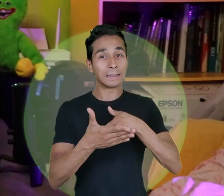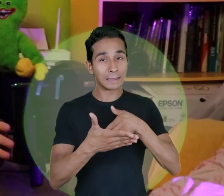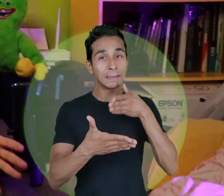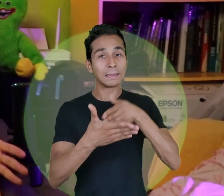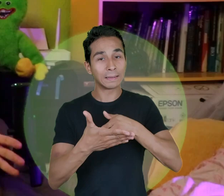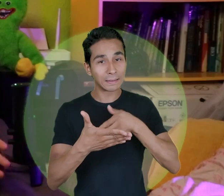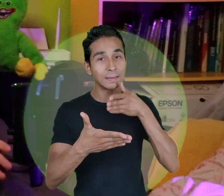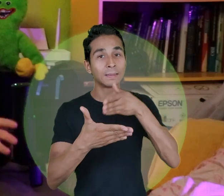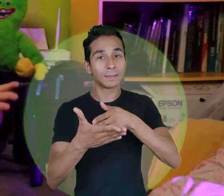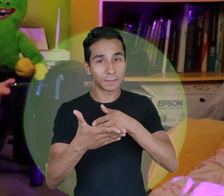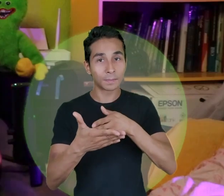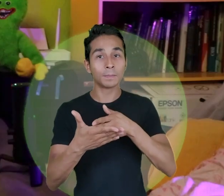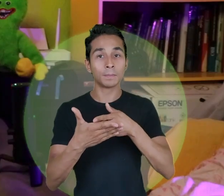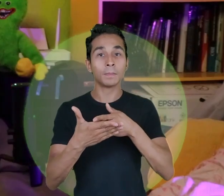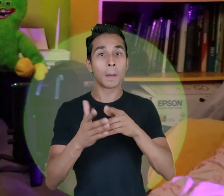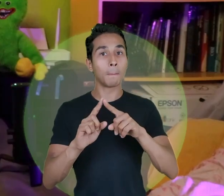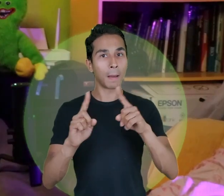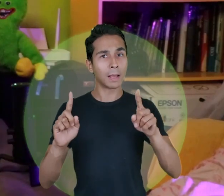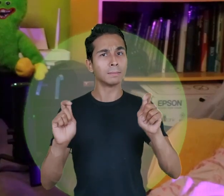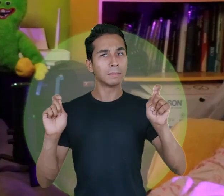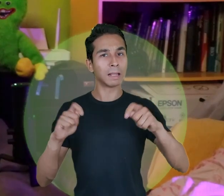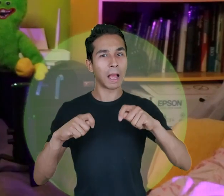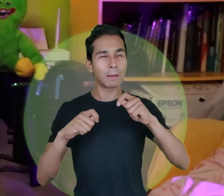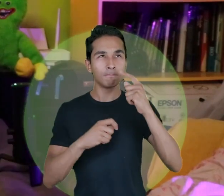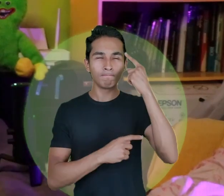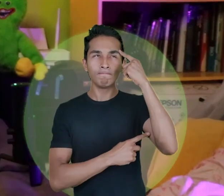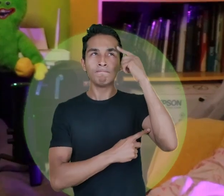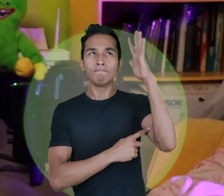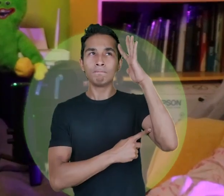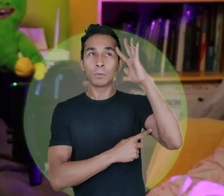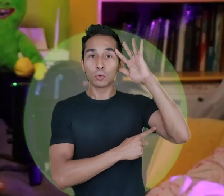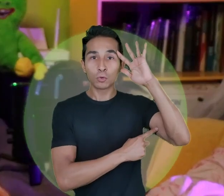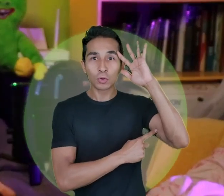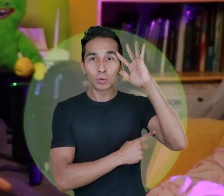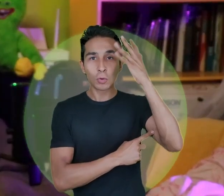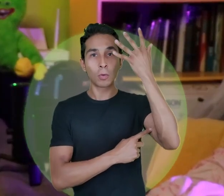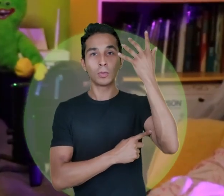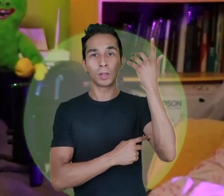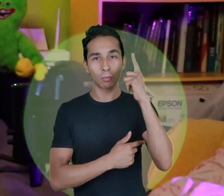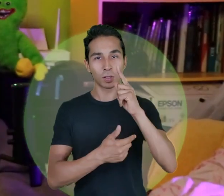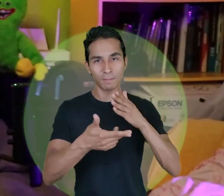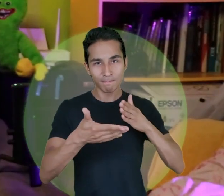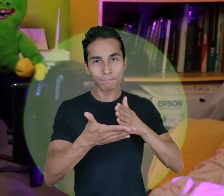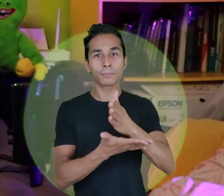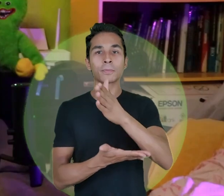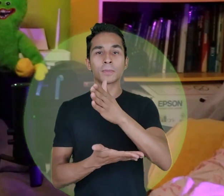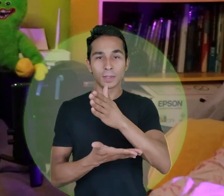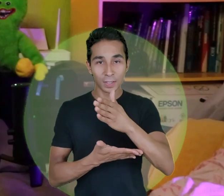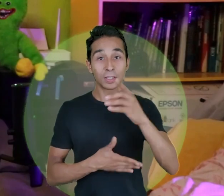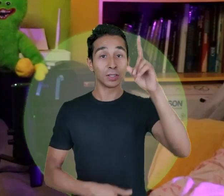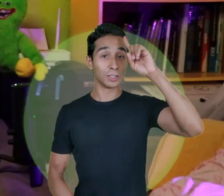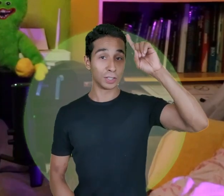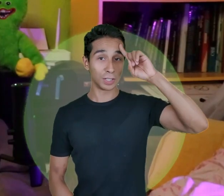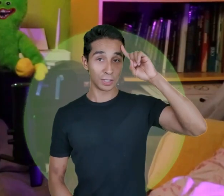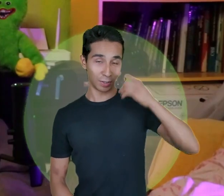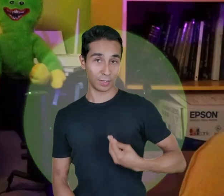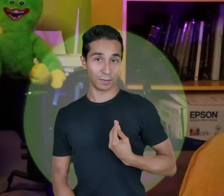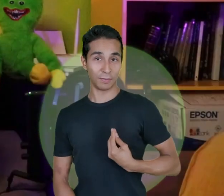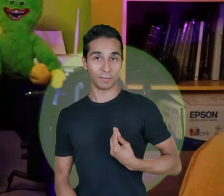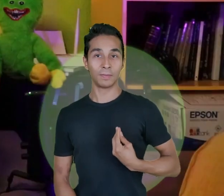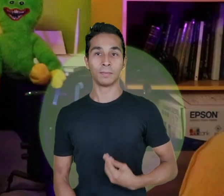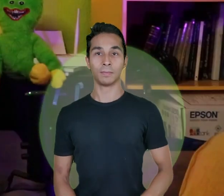a gente encontrar soluções possíveis, soluções reais, soluções que a gente pode aplicar no nosso dia a dia e também dentro da nossa